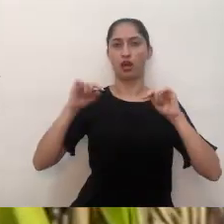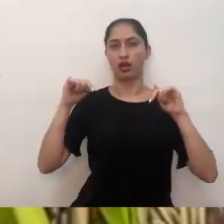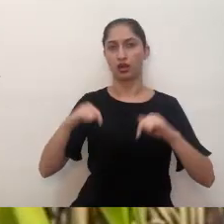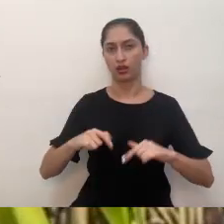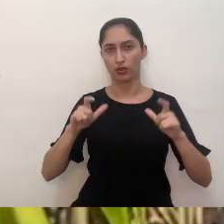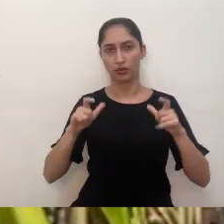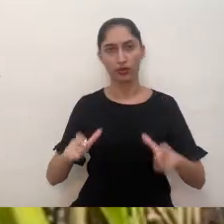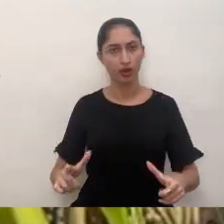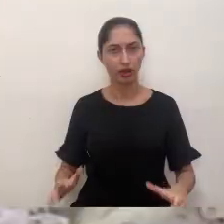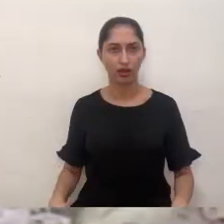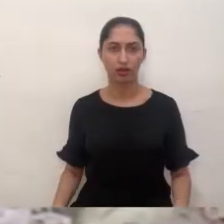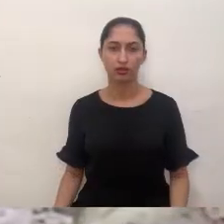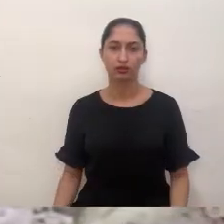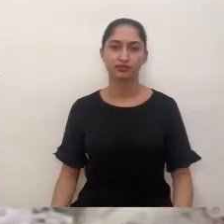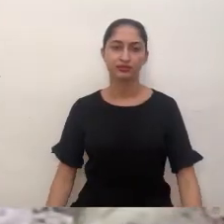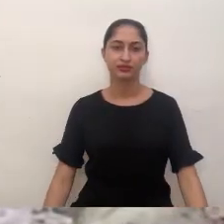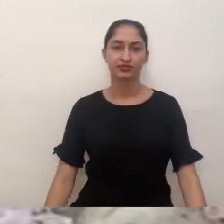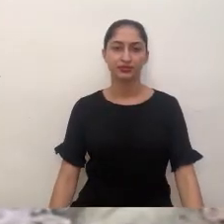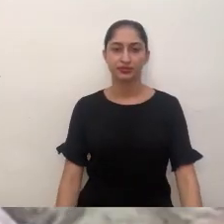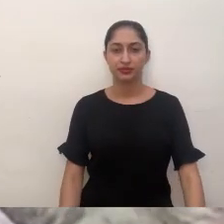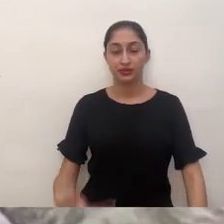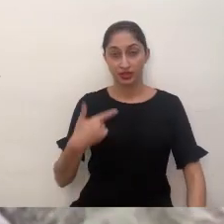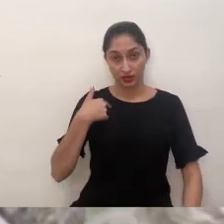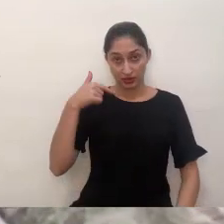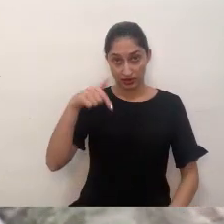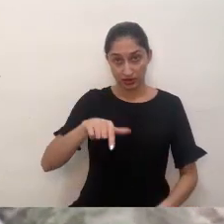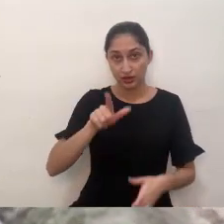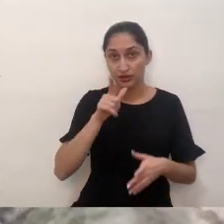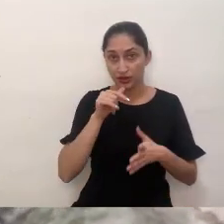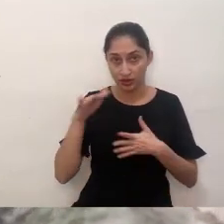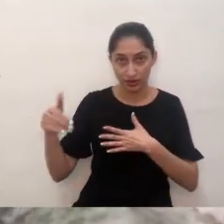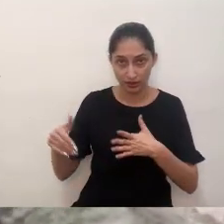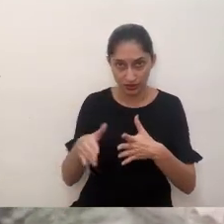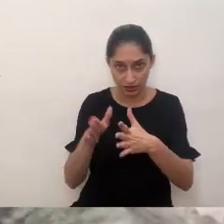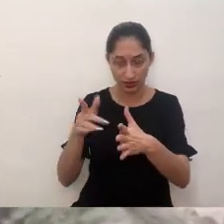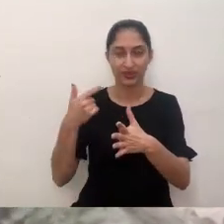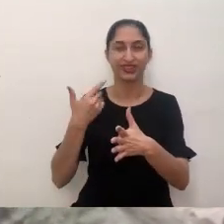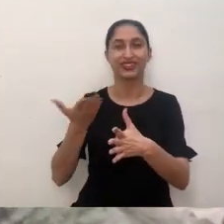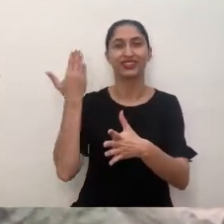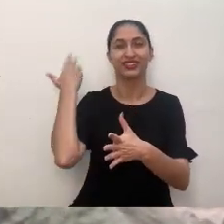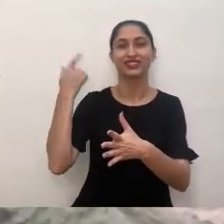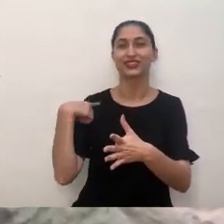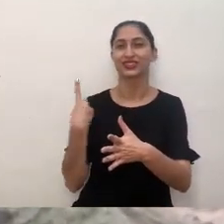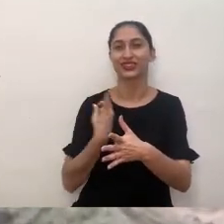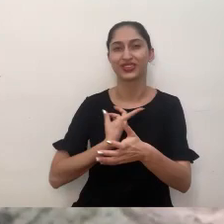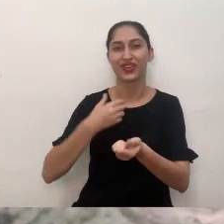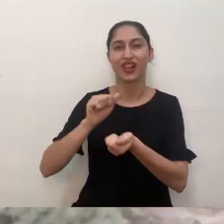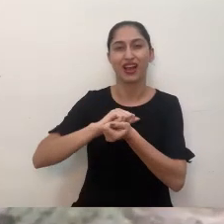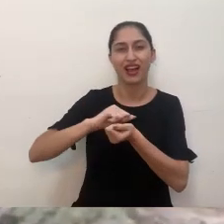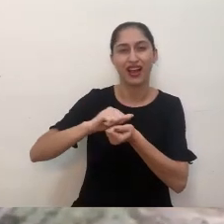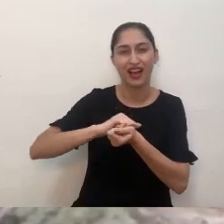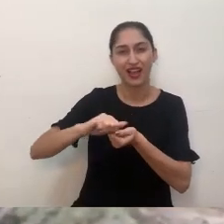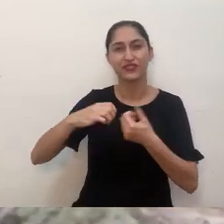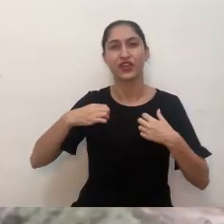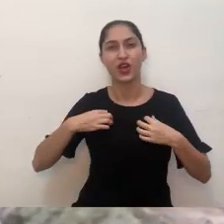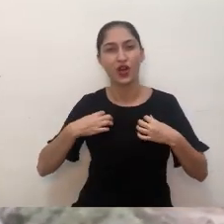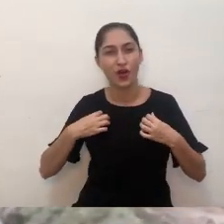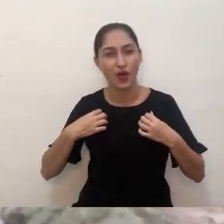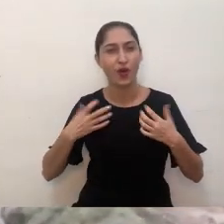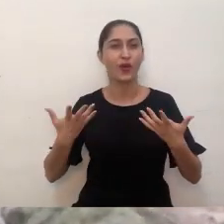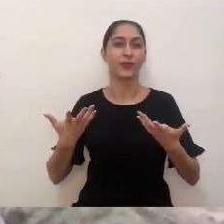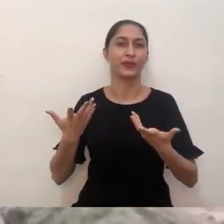E é isso, estou na luta aí. Eu vim aqui nesse rio, onde a gente lavava roupa, louças, tomava